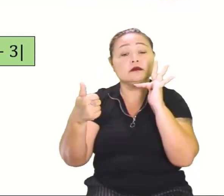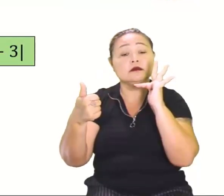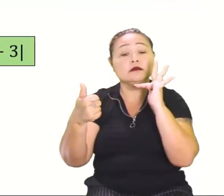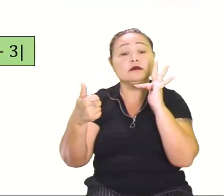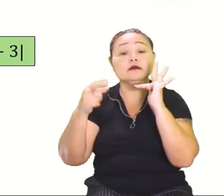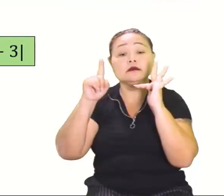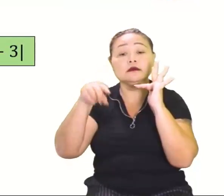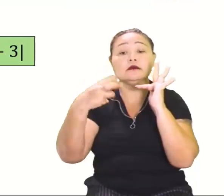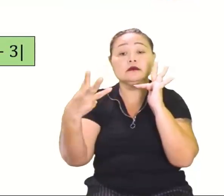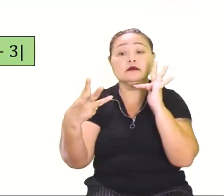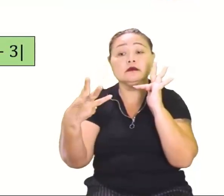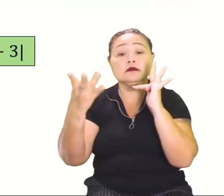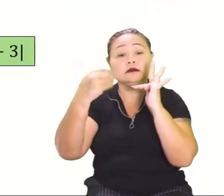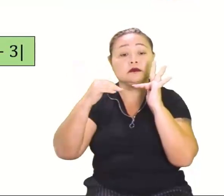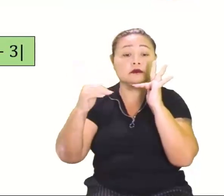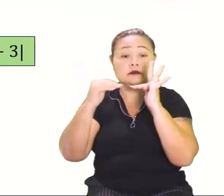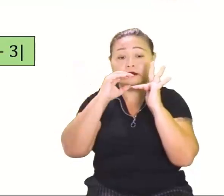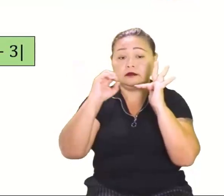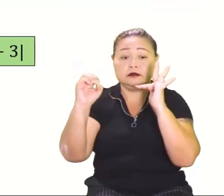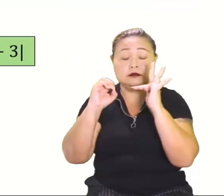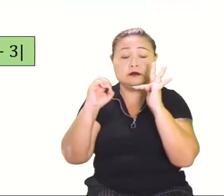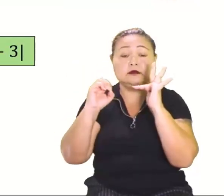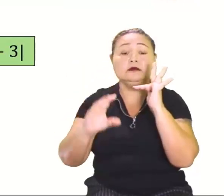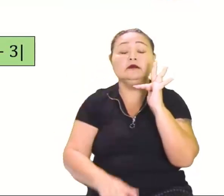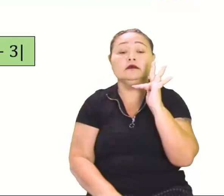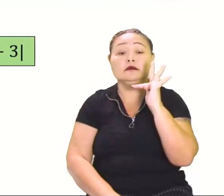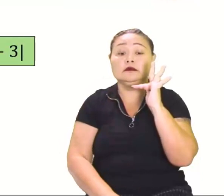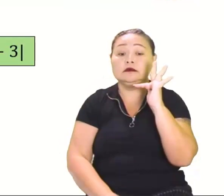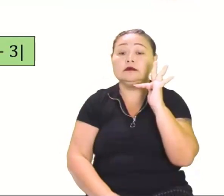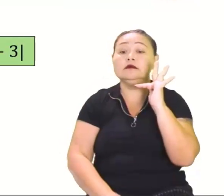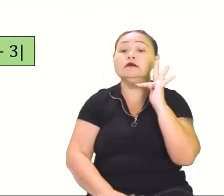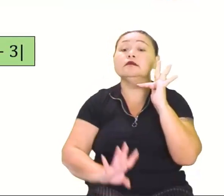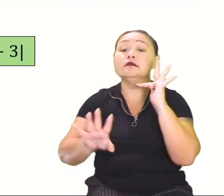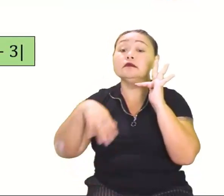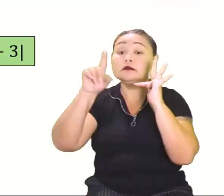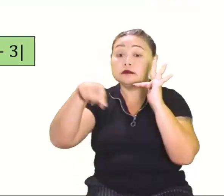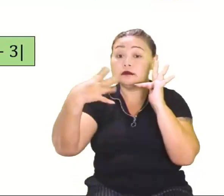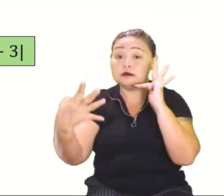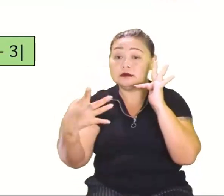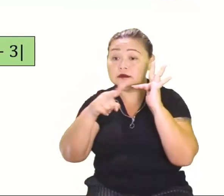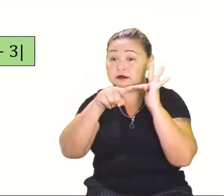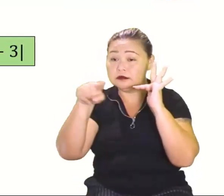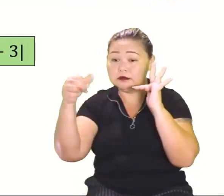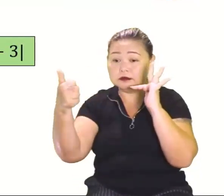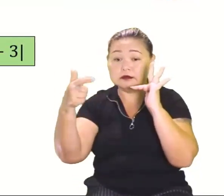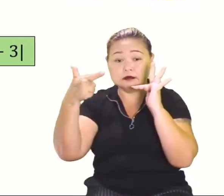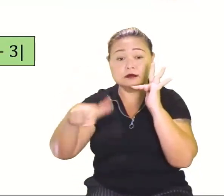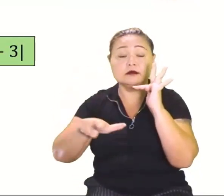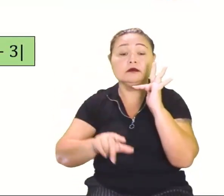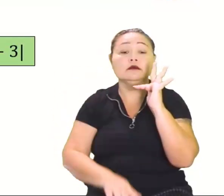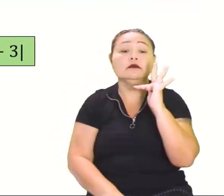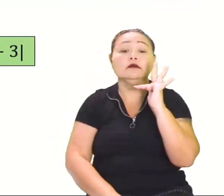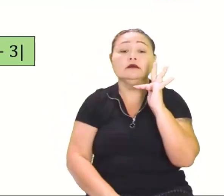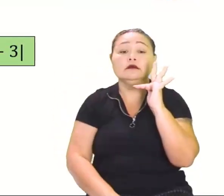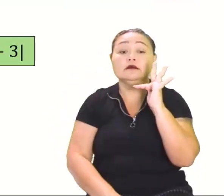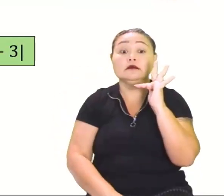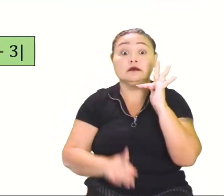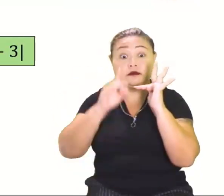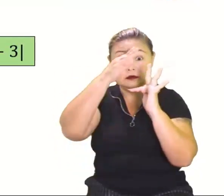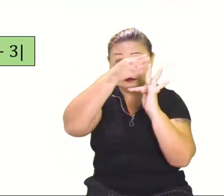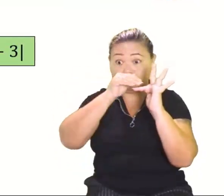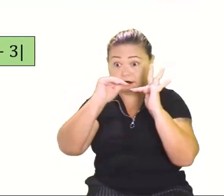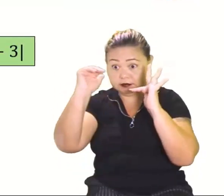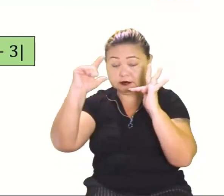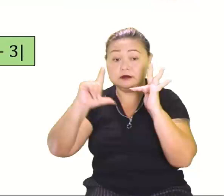x2, y1. Quando x é 3, 0, né? Achamos a raiz. Quando x é 4, 1 de novo. É o reflexo, ó, já começou